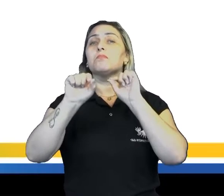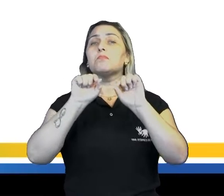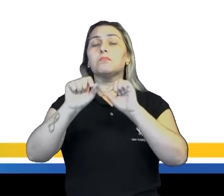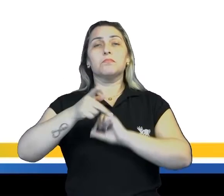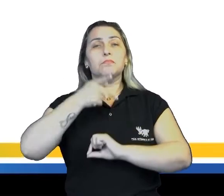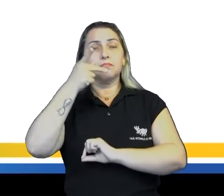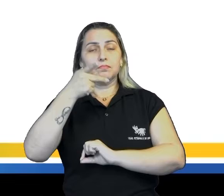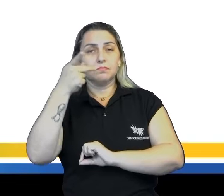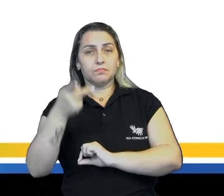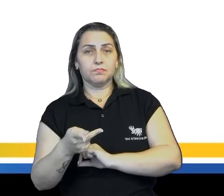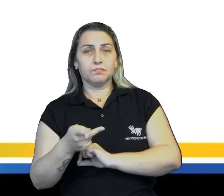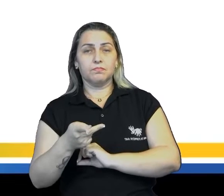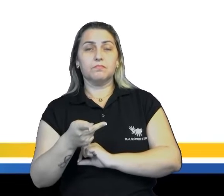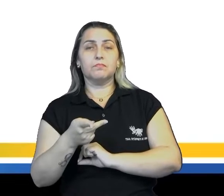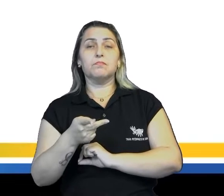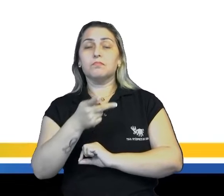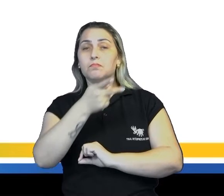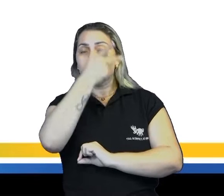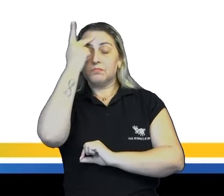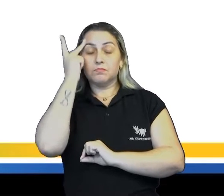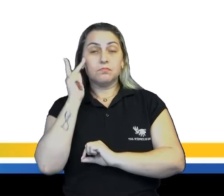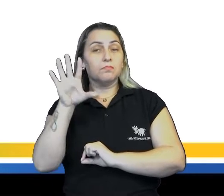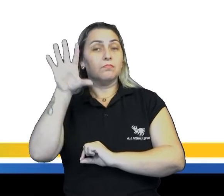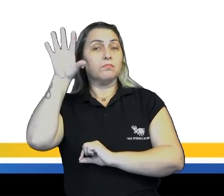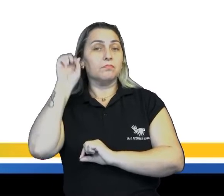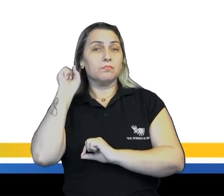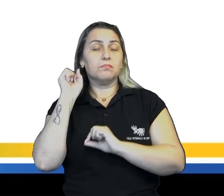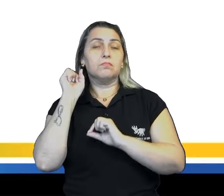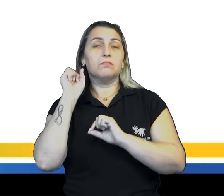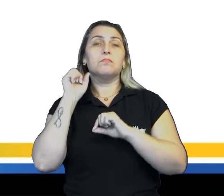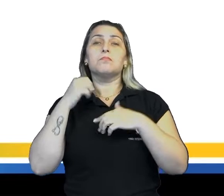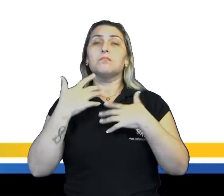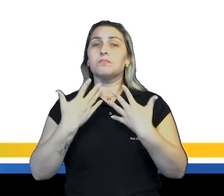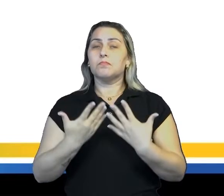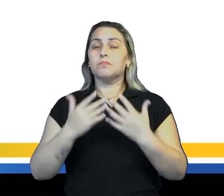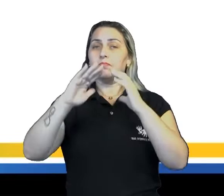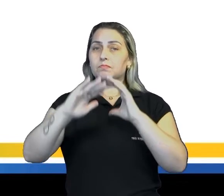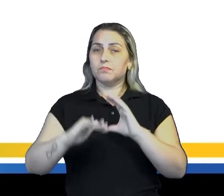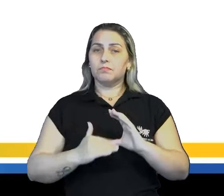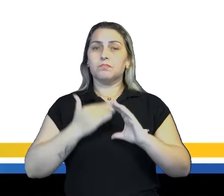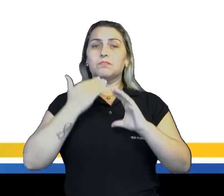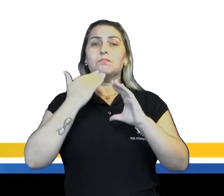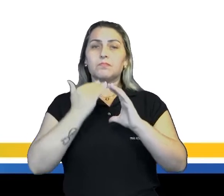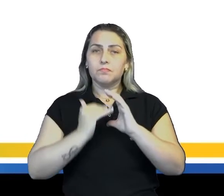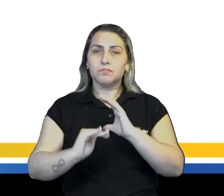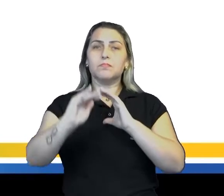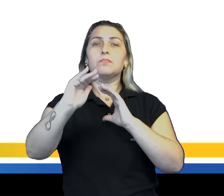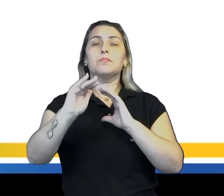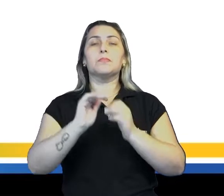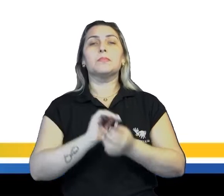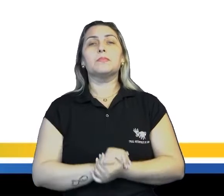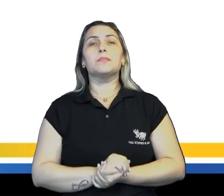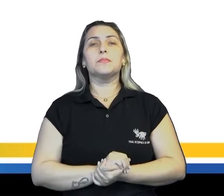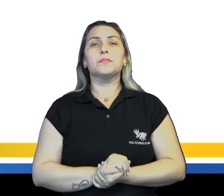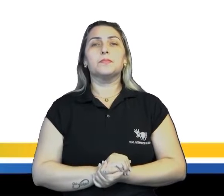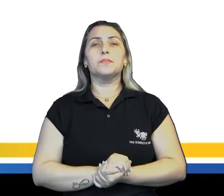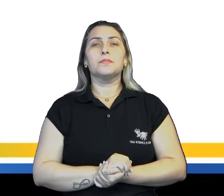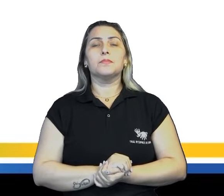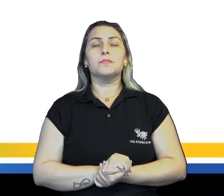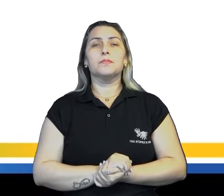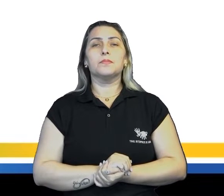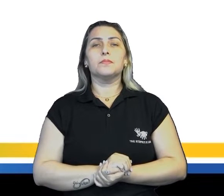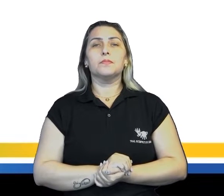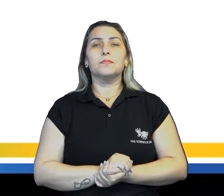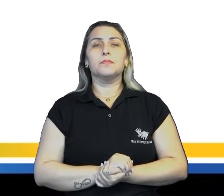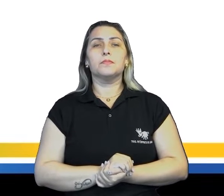está falando, e o receptor, que é aquele que está recebendo a mensagem, né?